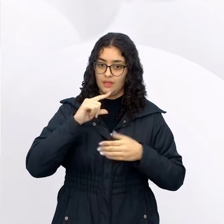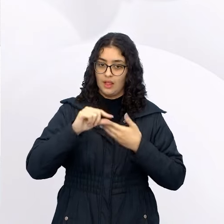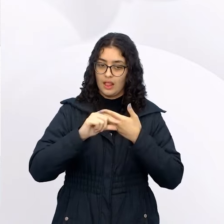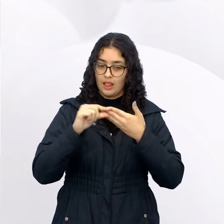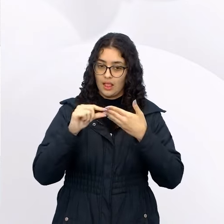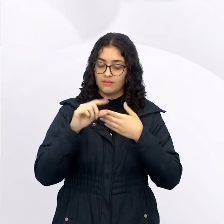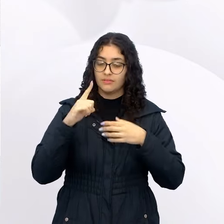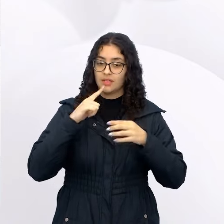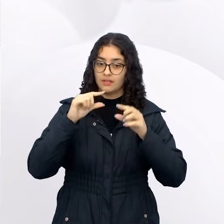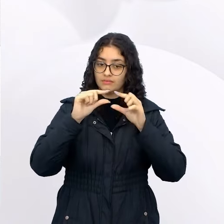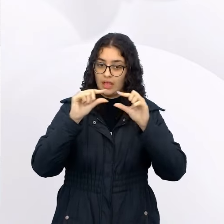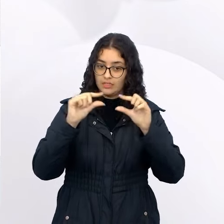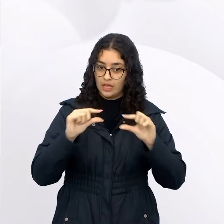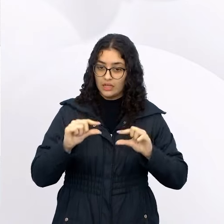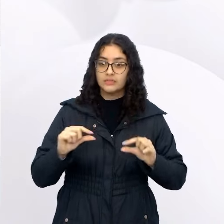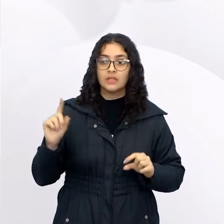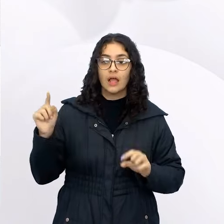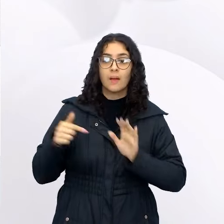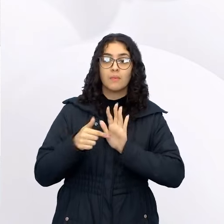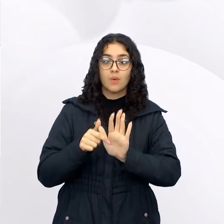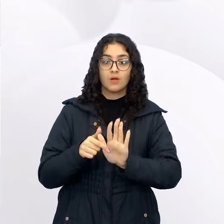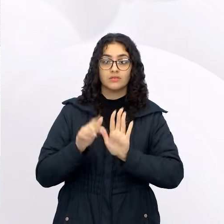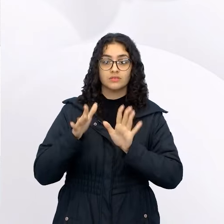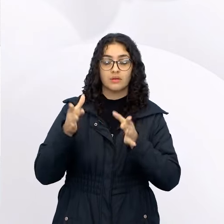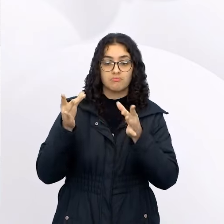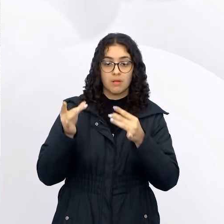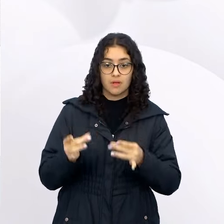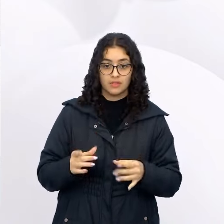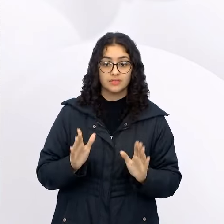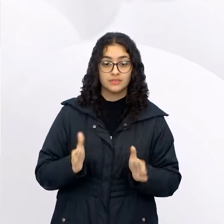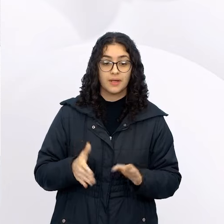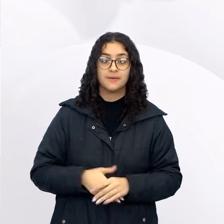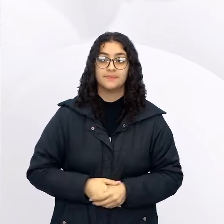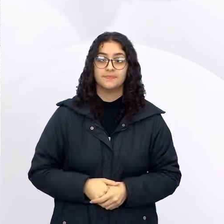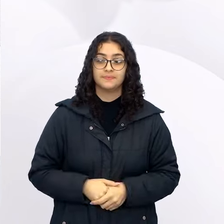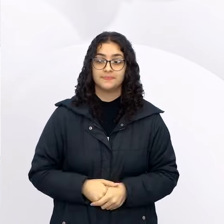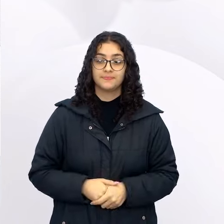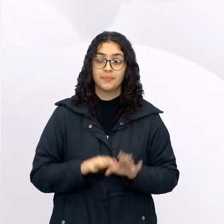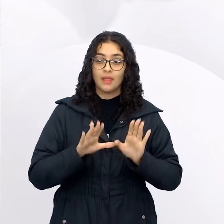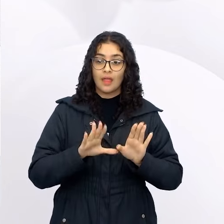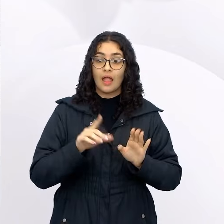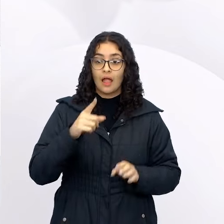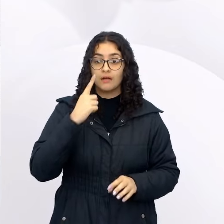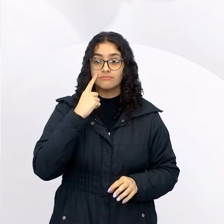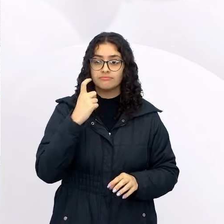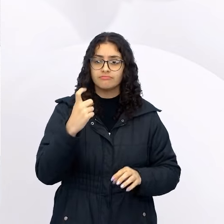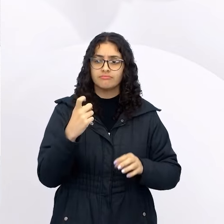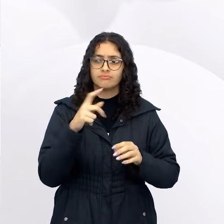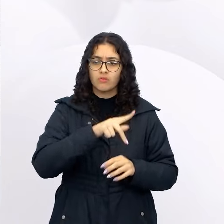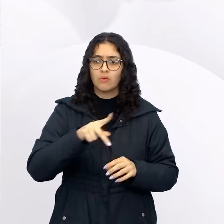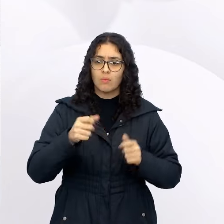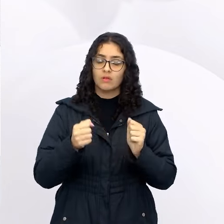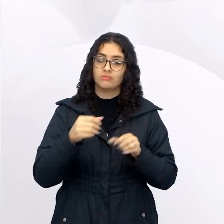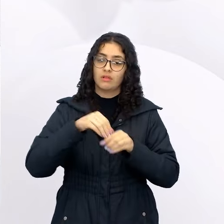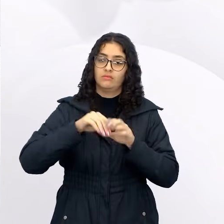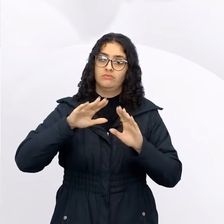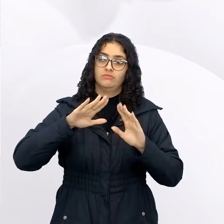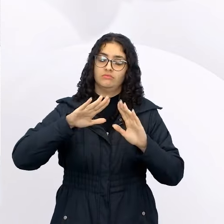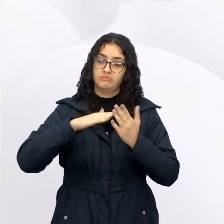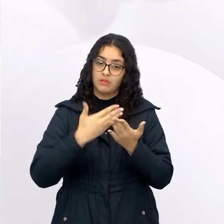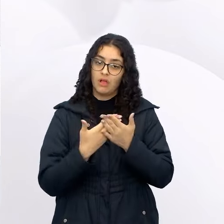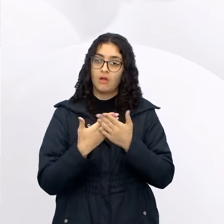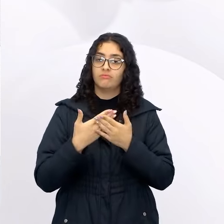pequenininho ali. É, né? Mas é que ali já foi filtrado, ali foi filtrado já. Mas é super interessante, o professor pode usar em sala de aula para conversar